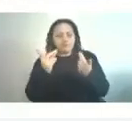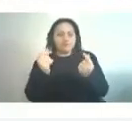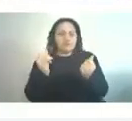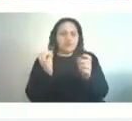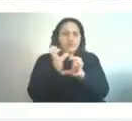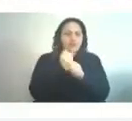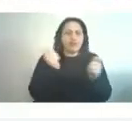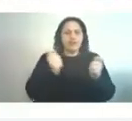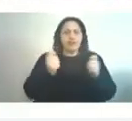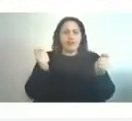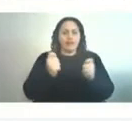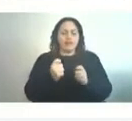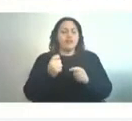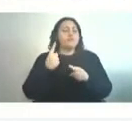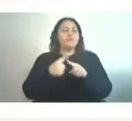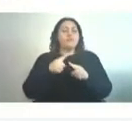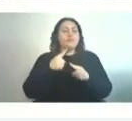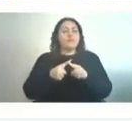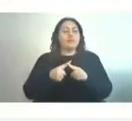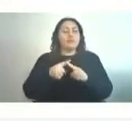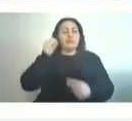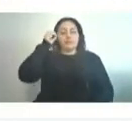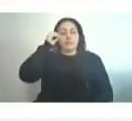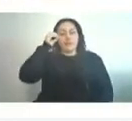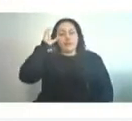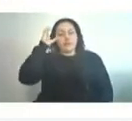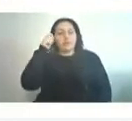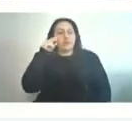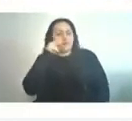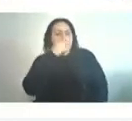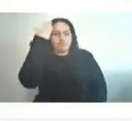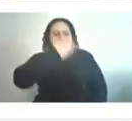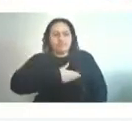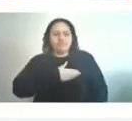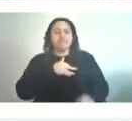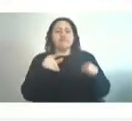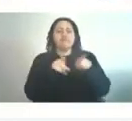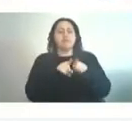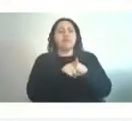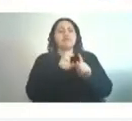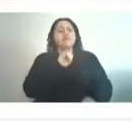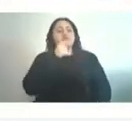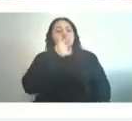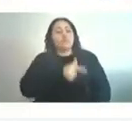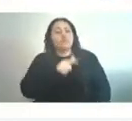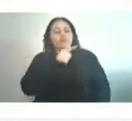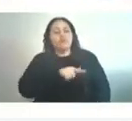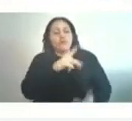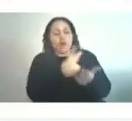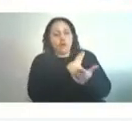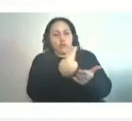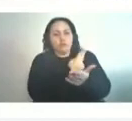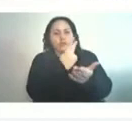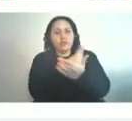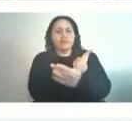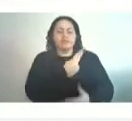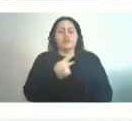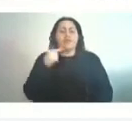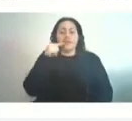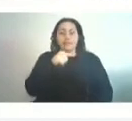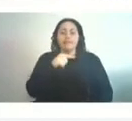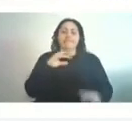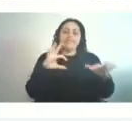emergia da constatação objetiva e da incidência dos fenômenos medida por procedimentos que deram origem ao chamado